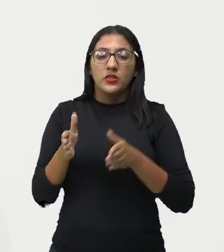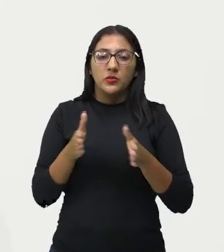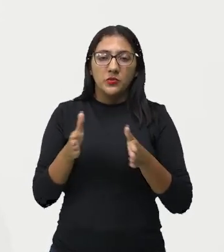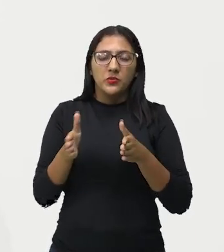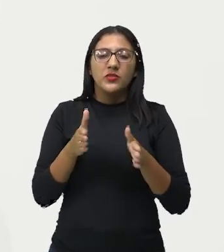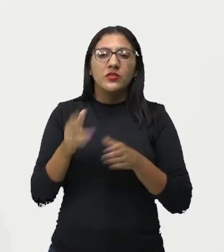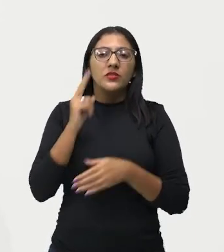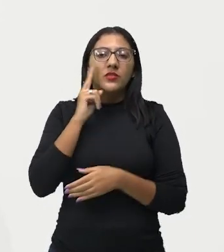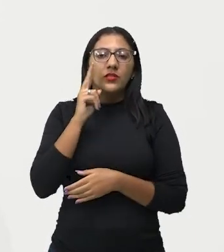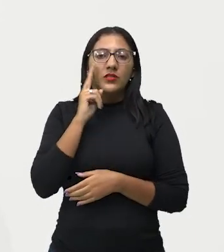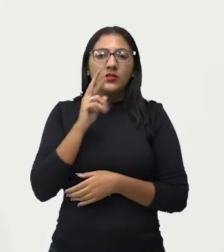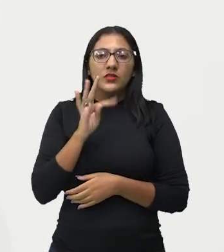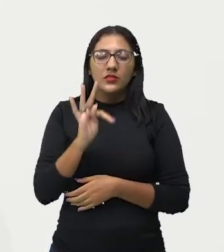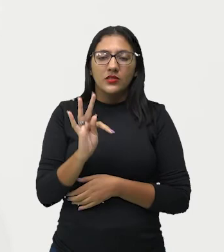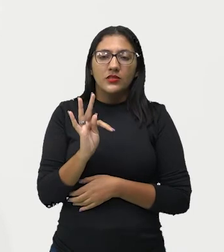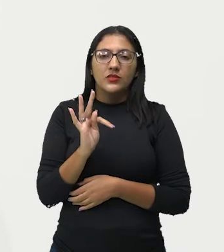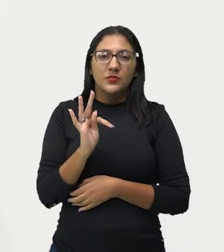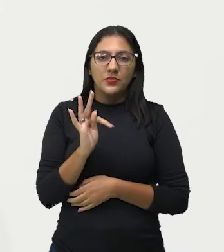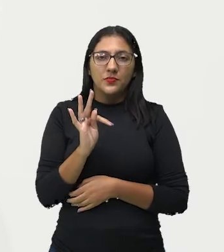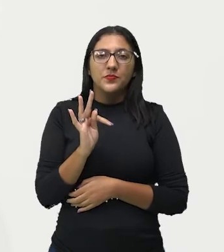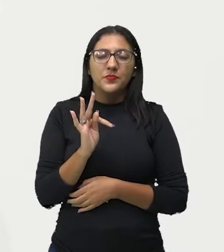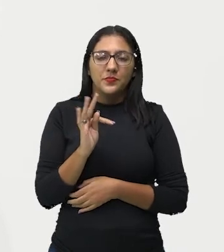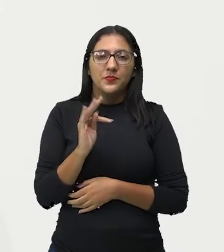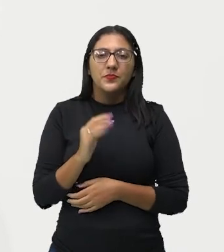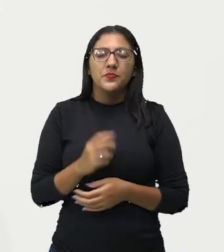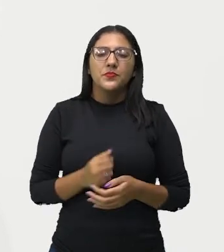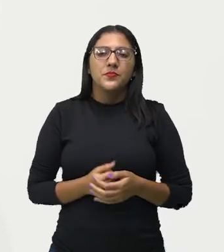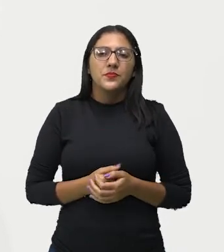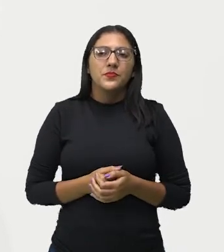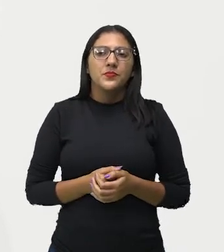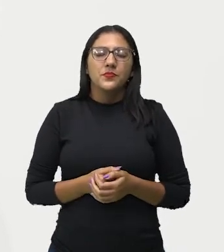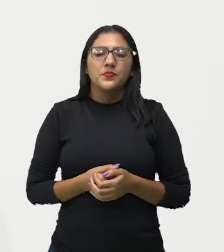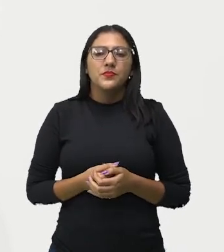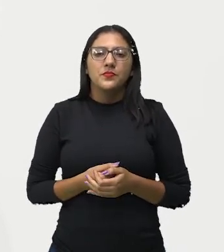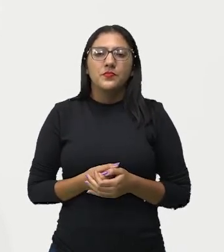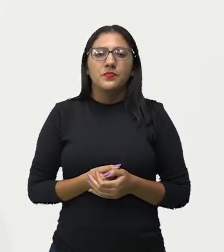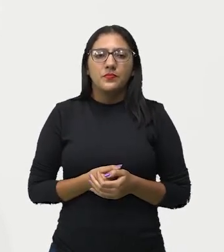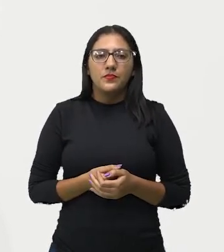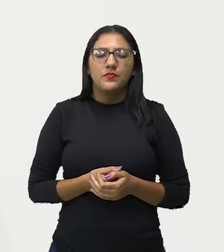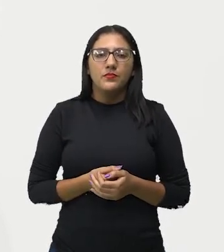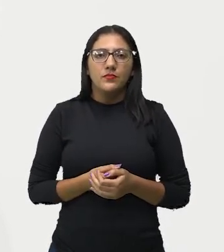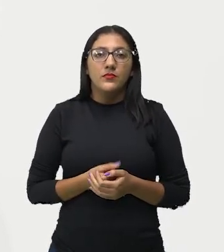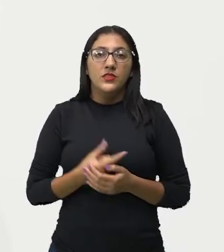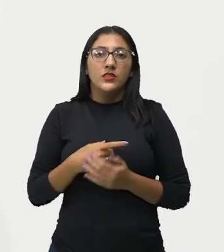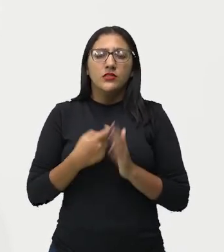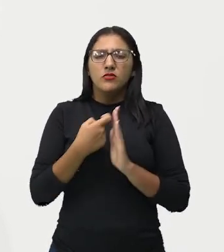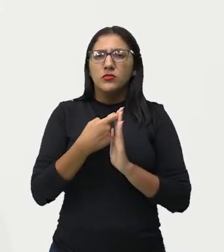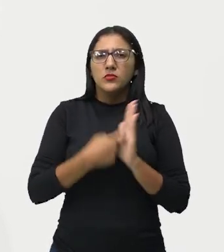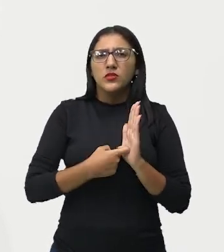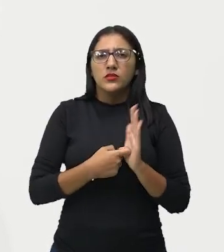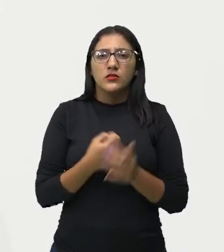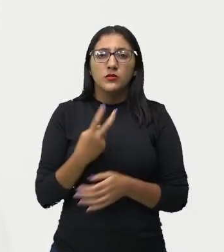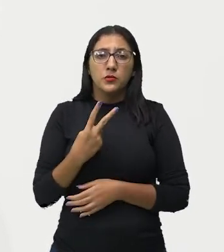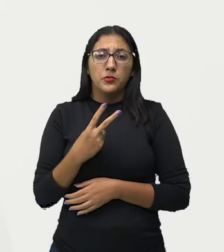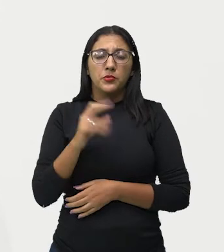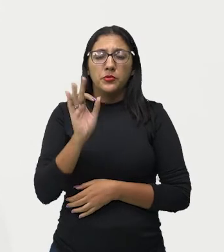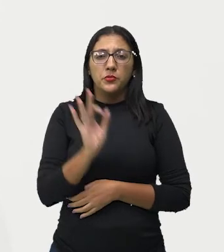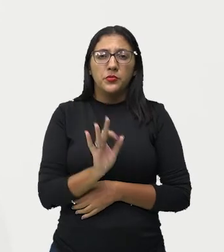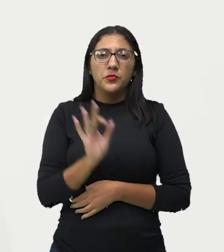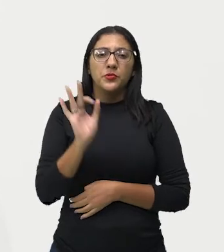que nós representamos pela letra T. Há uma taxa de